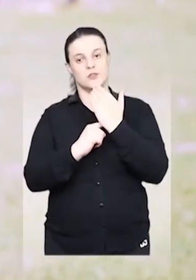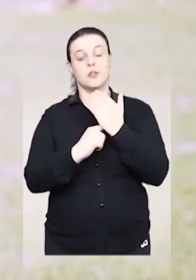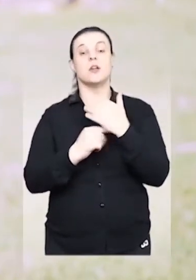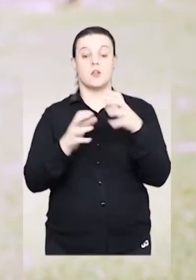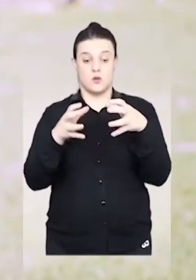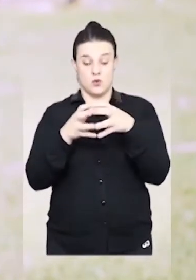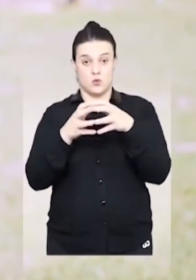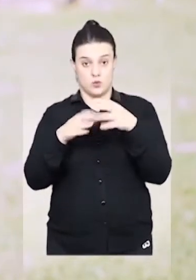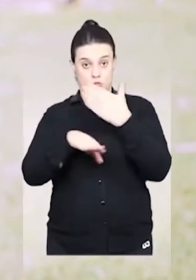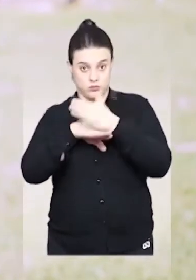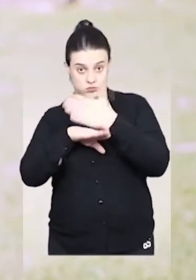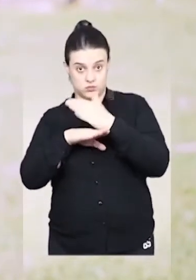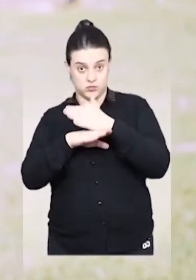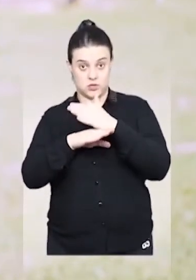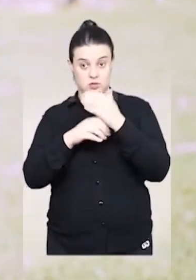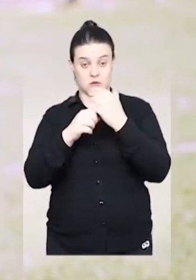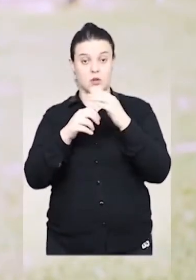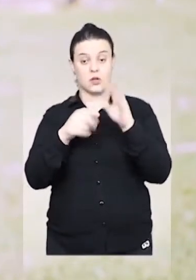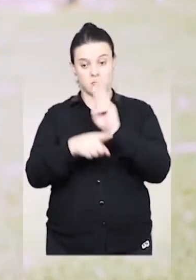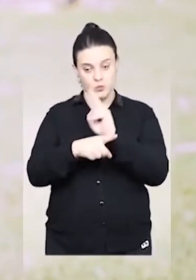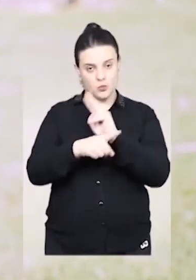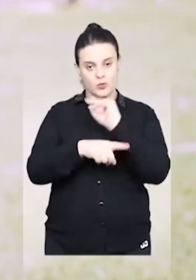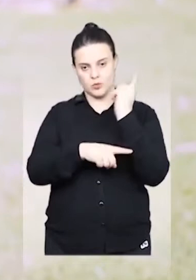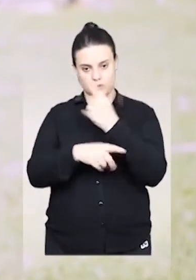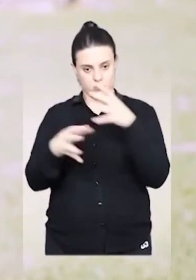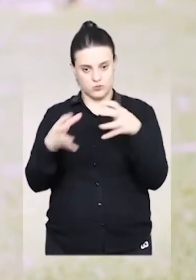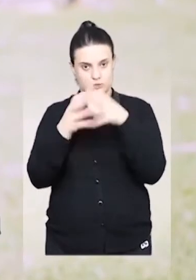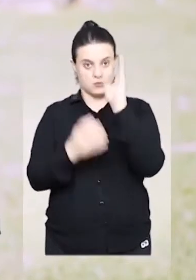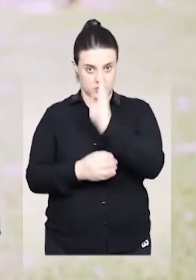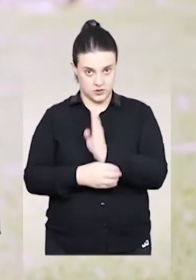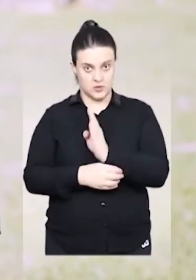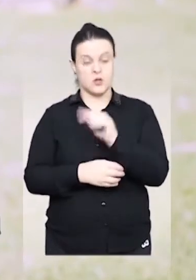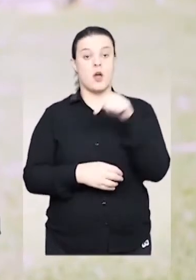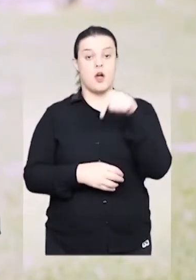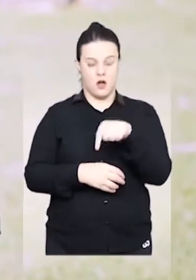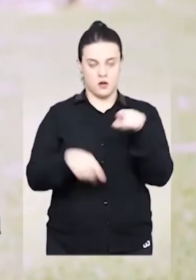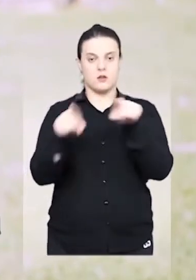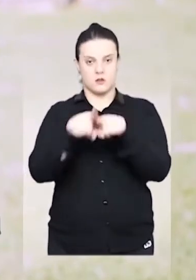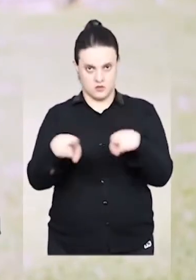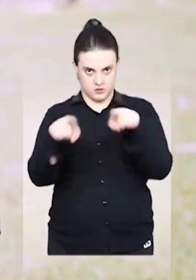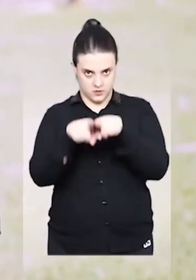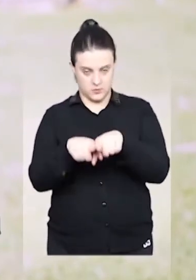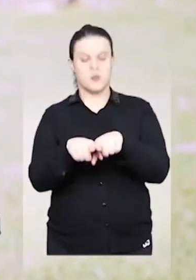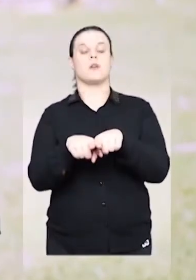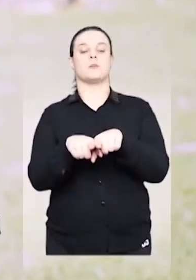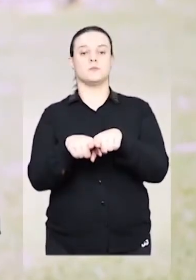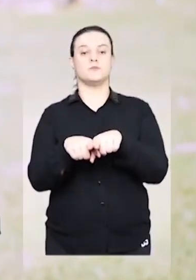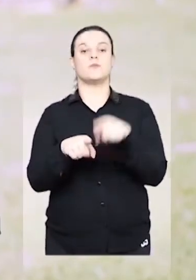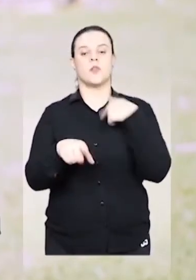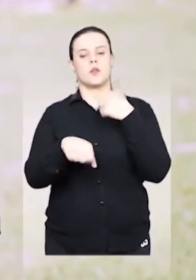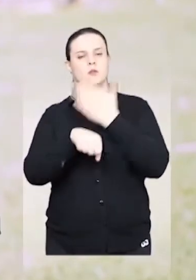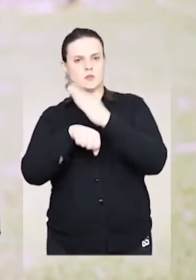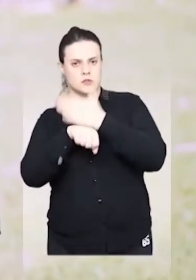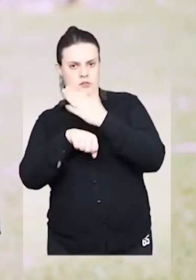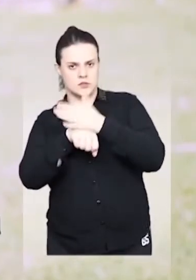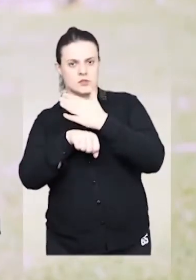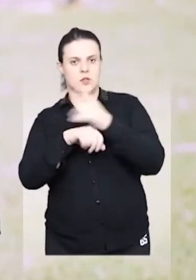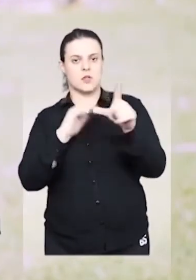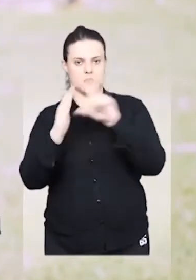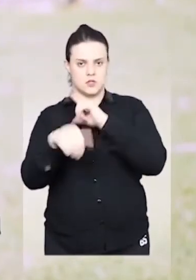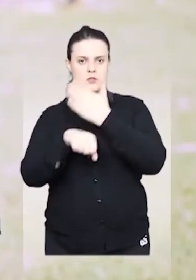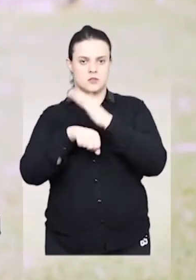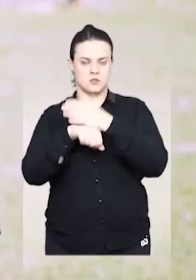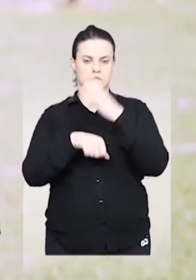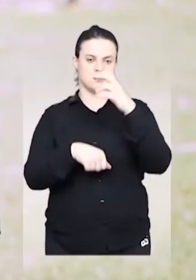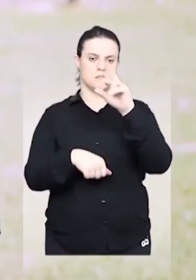equipe técnica que cuida da seleção como um todo. Aqui no campo também eu treinava com o